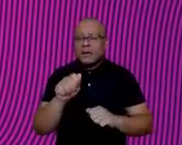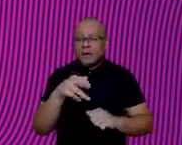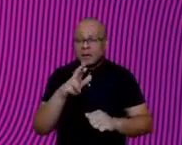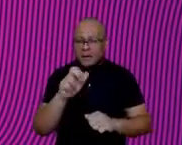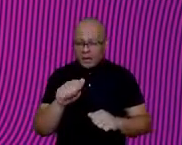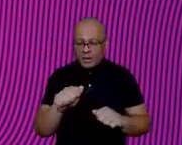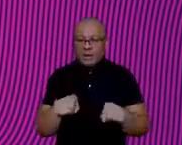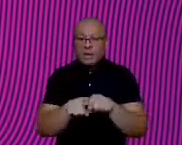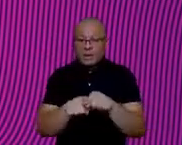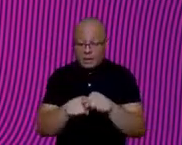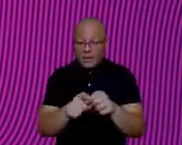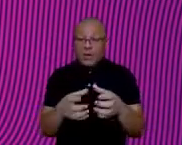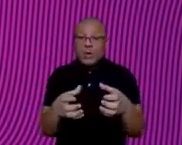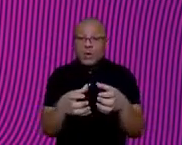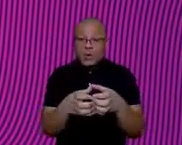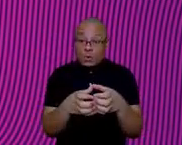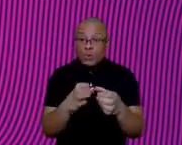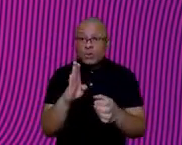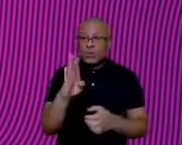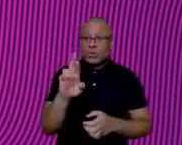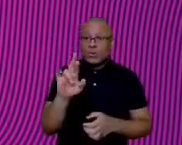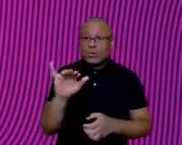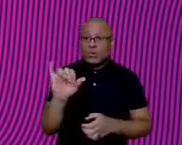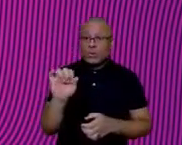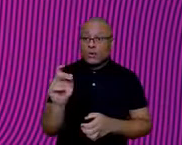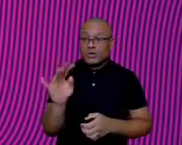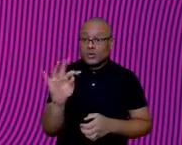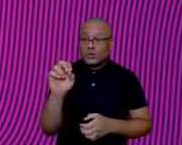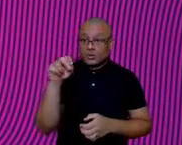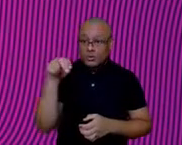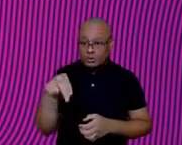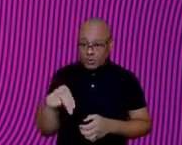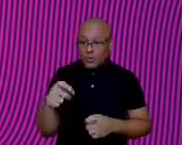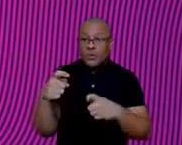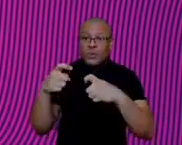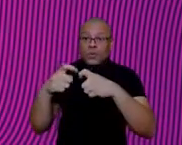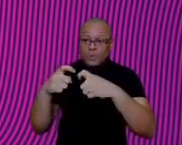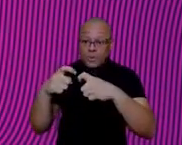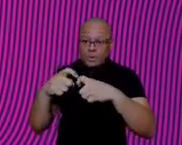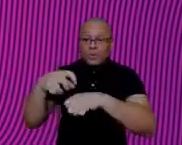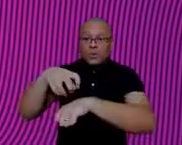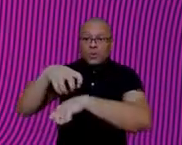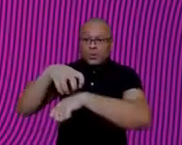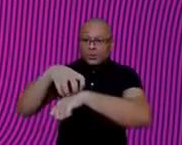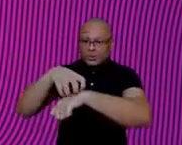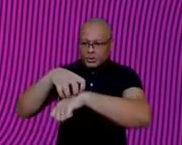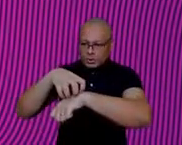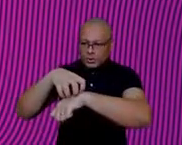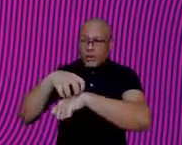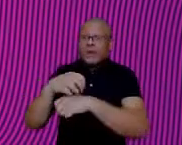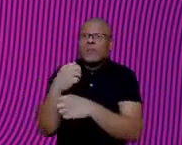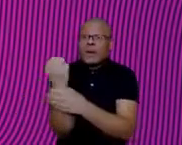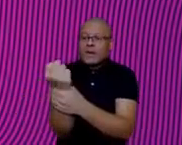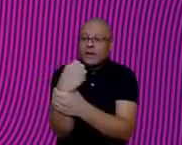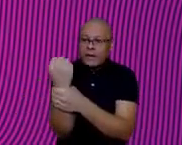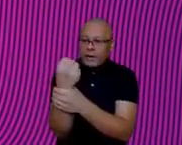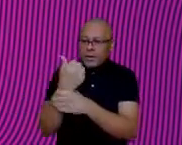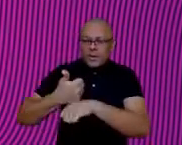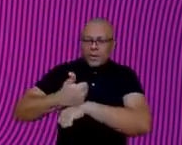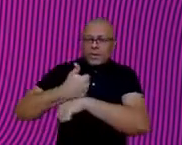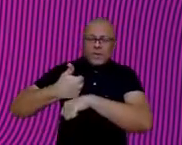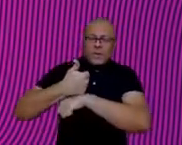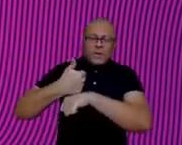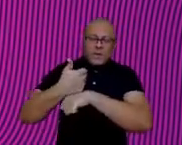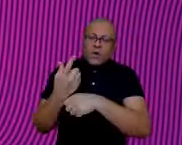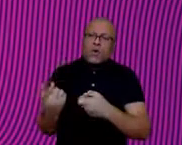ao Bristol Medical e o Center for Orthopedic Rehabilitation and Excellence, em